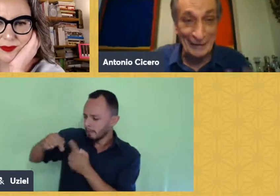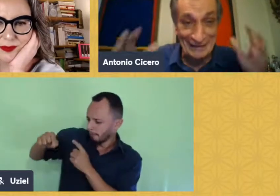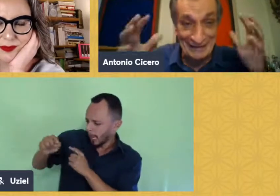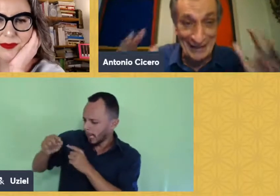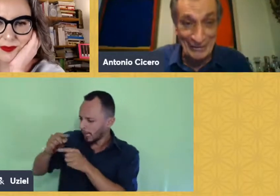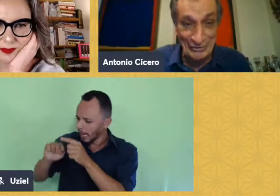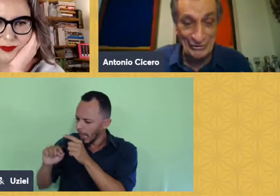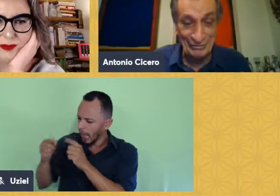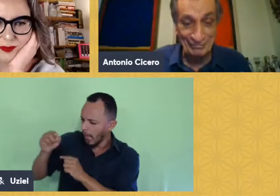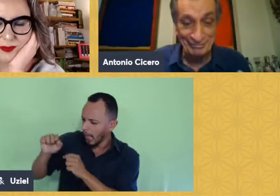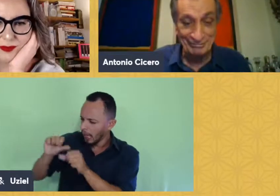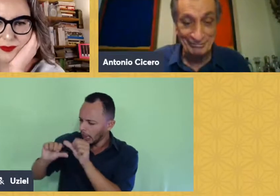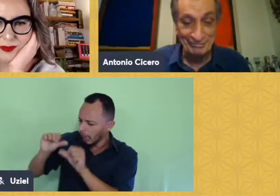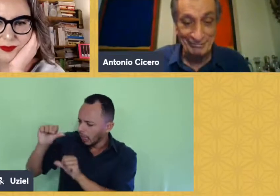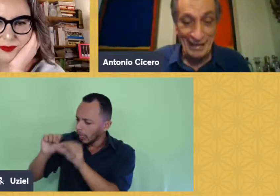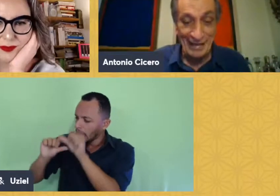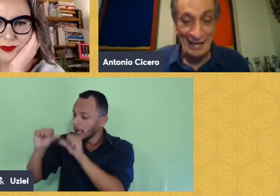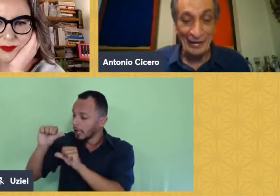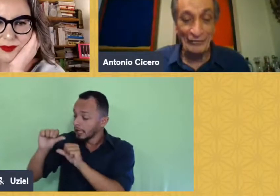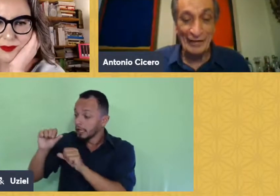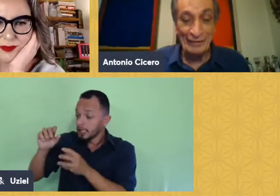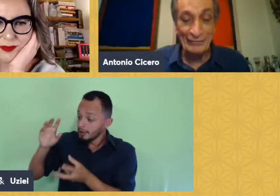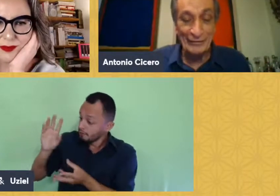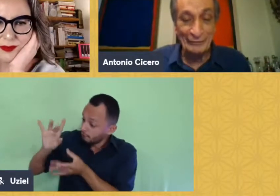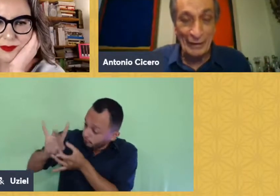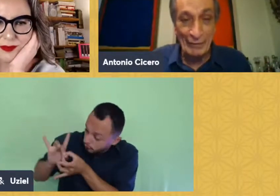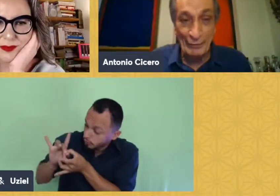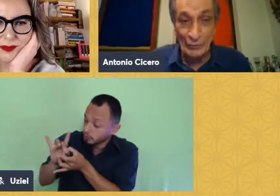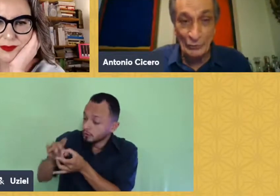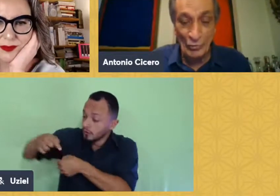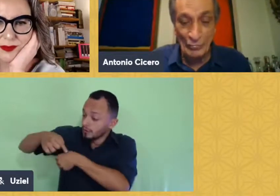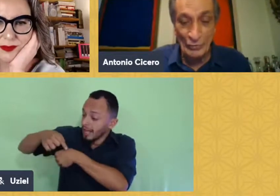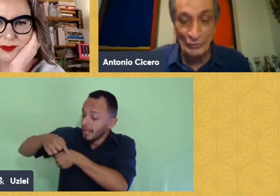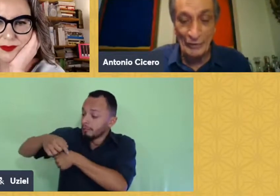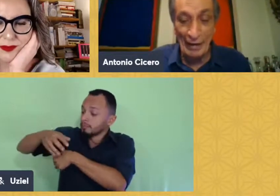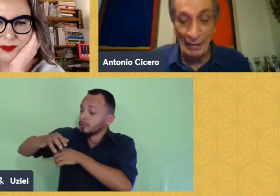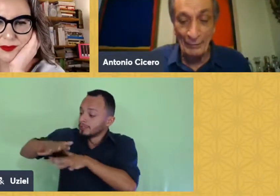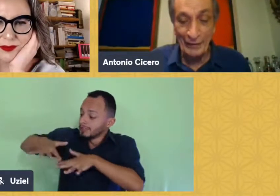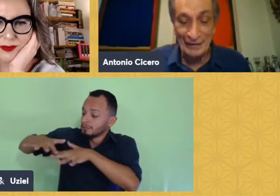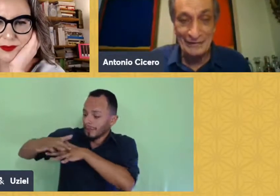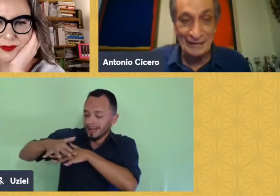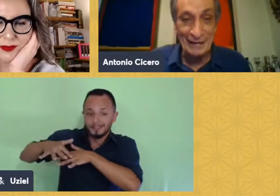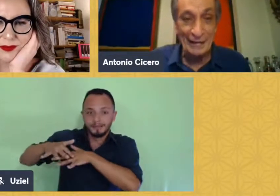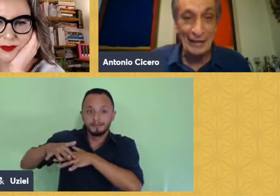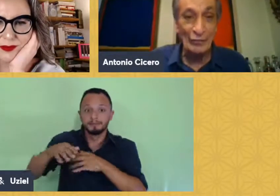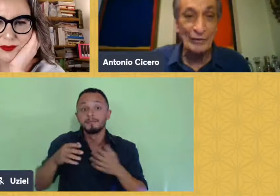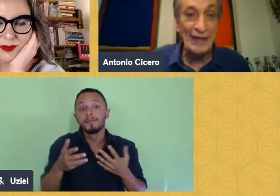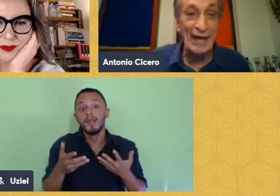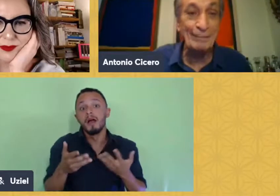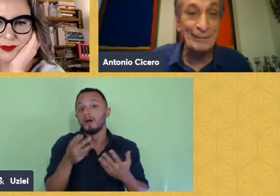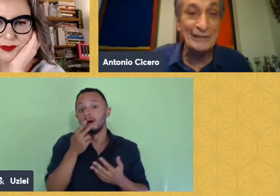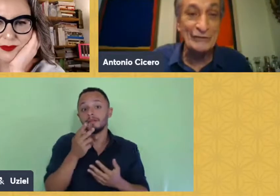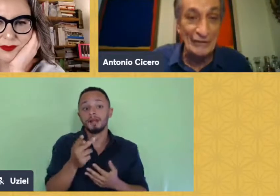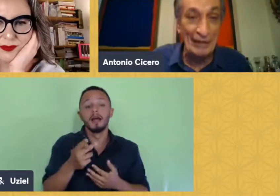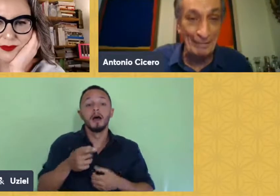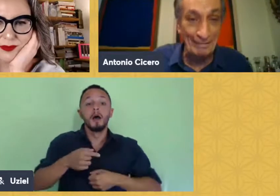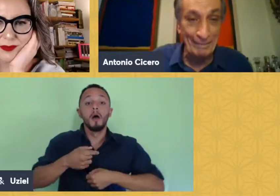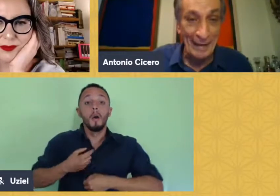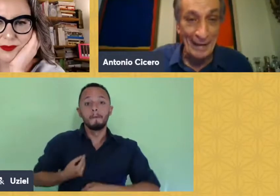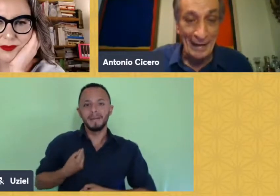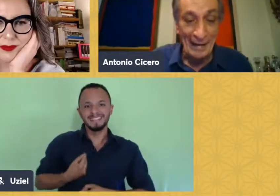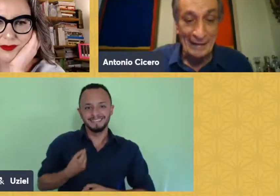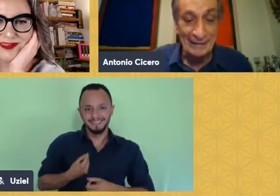do presente, eu lembro que um tema muito comum na poesia é o carpe